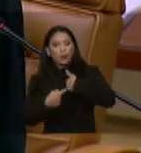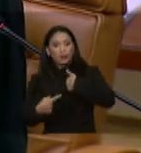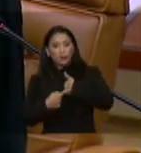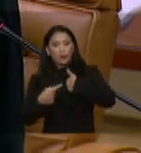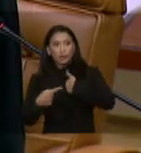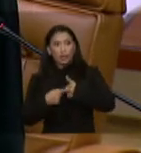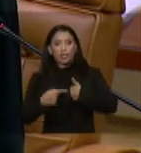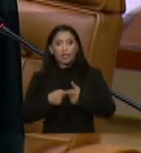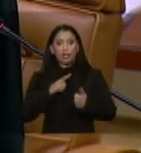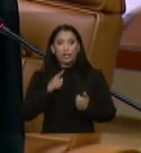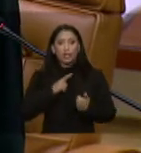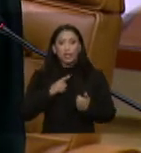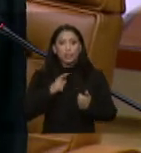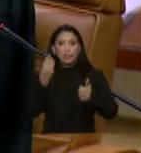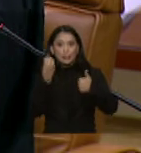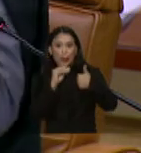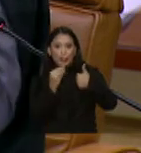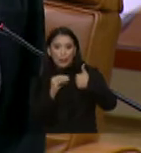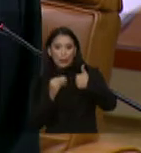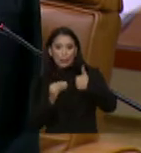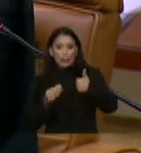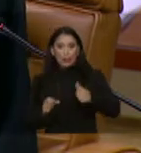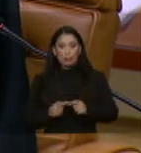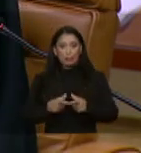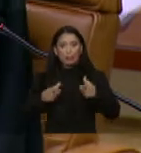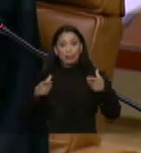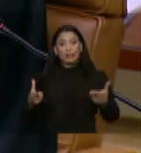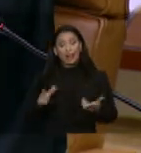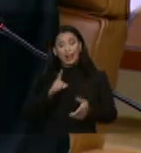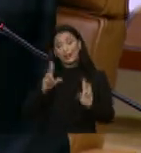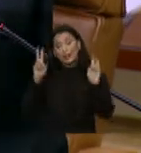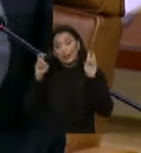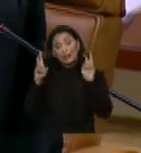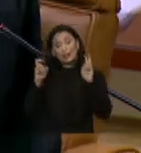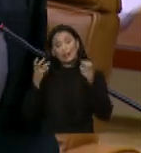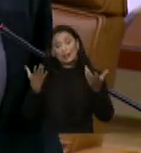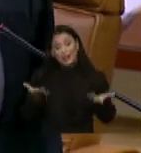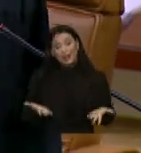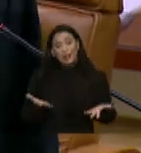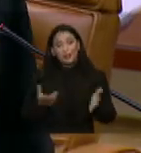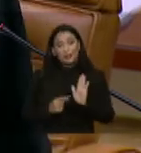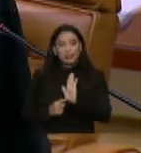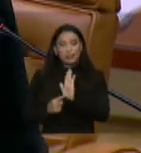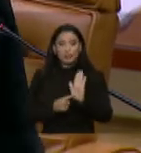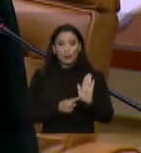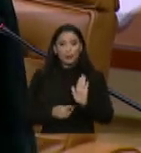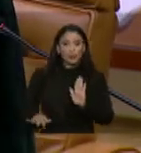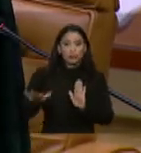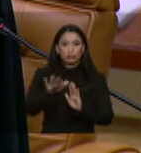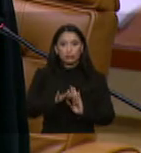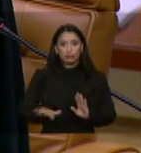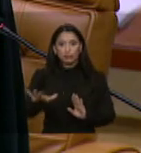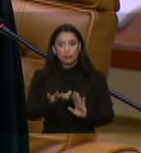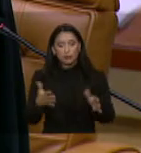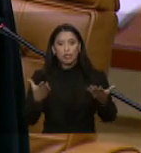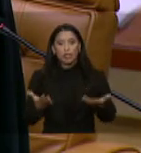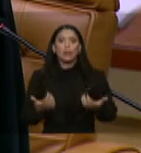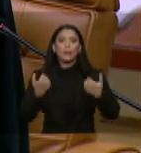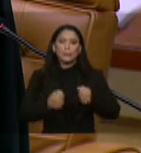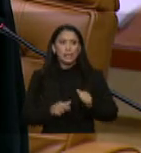são esses assuntos é esses assuntos polêmicos a necessidade de uma